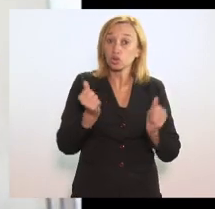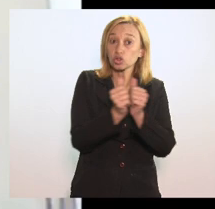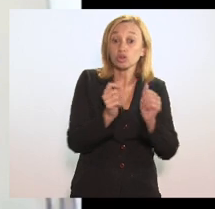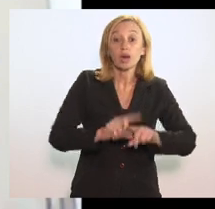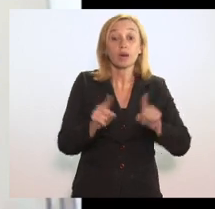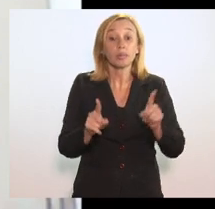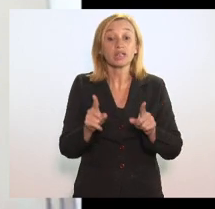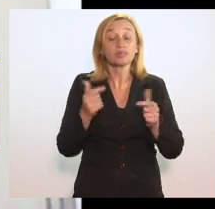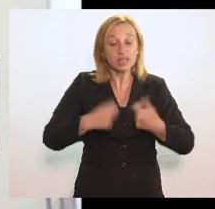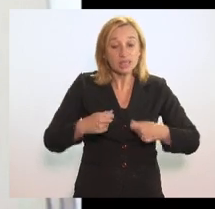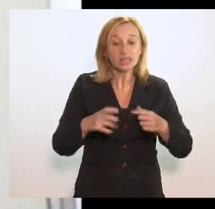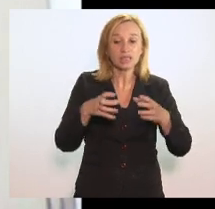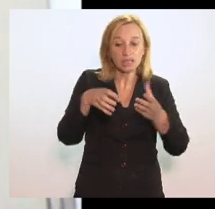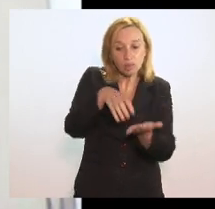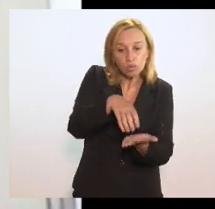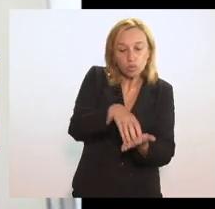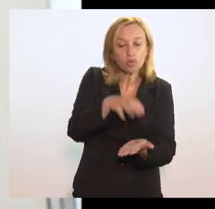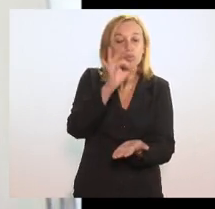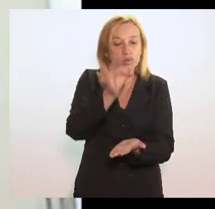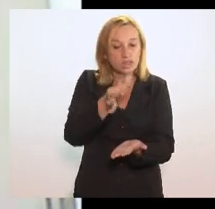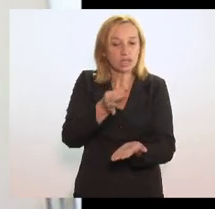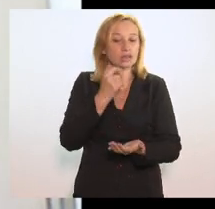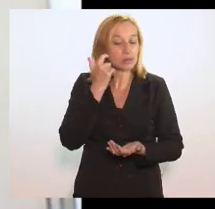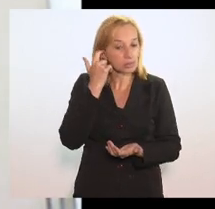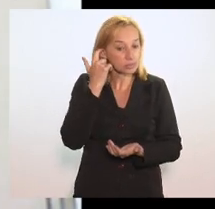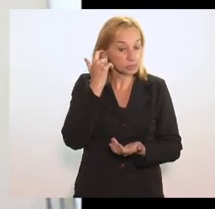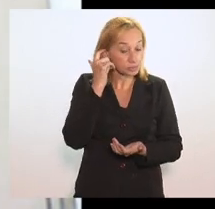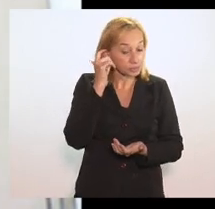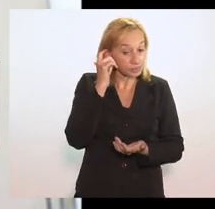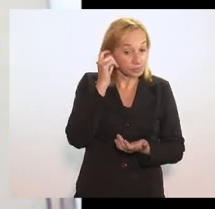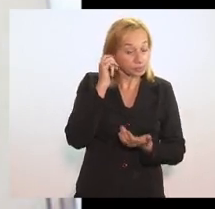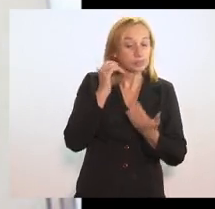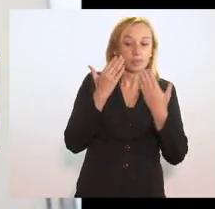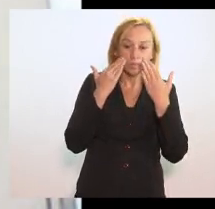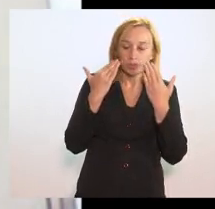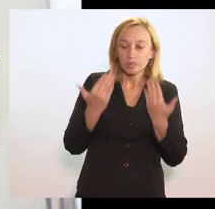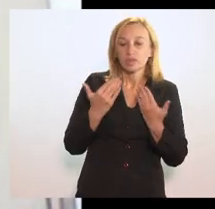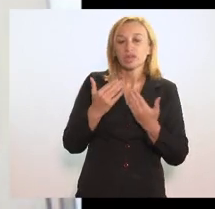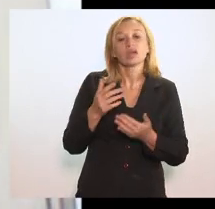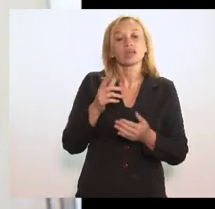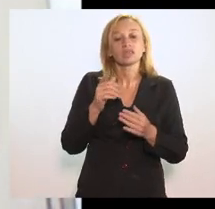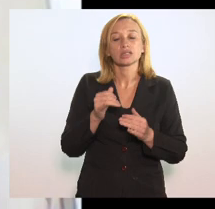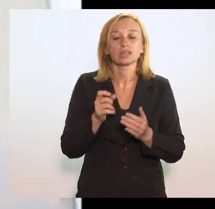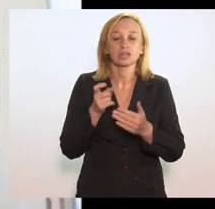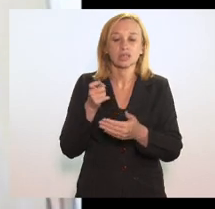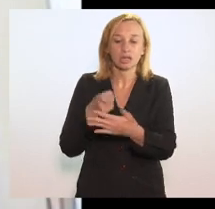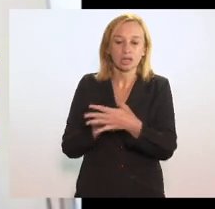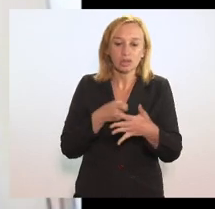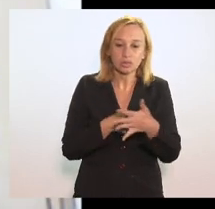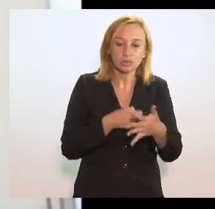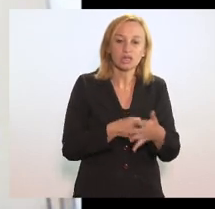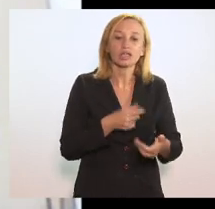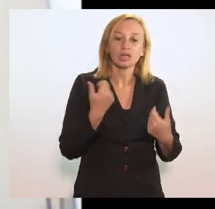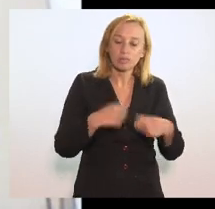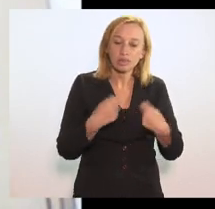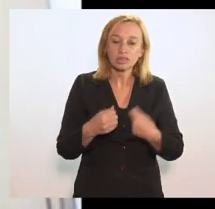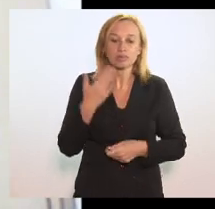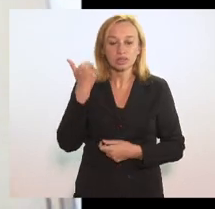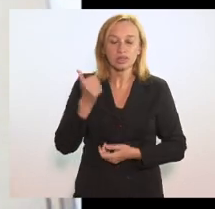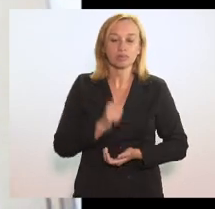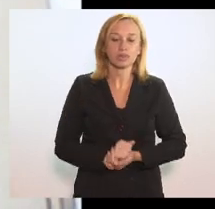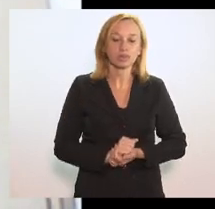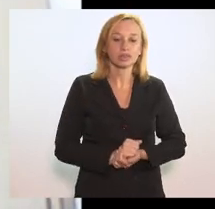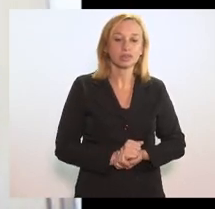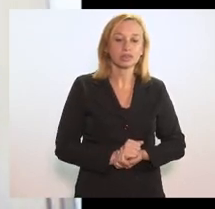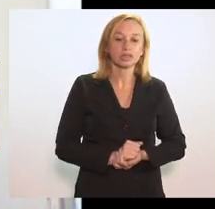algum órgão há de ter. As pessoas têm que ter onde apresentar denúncias, a gente tem que ter a quem recorrer quando receber uma denúncia,